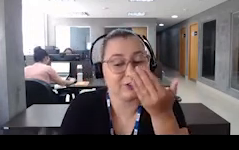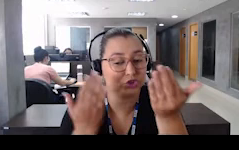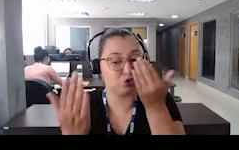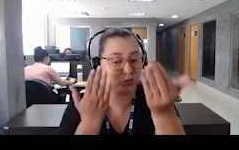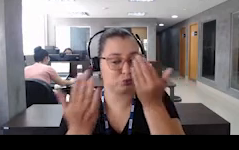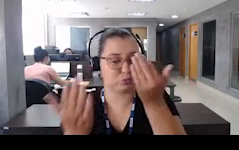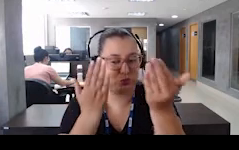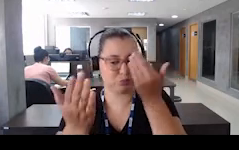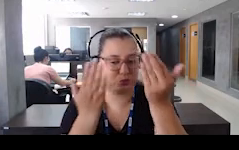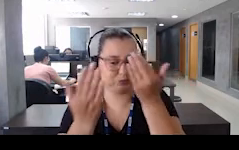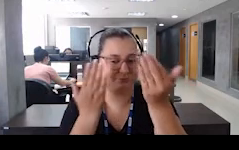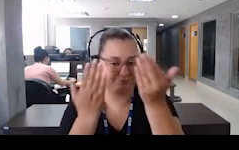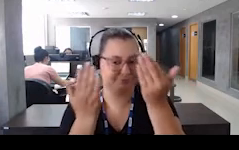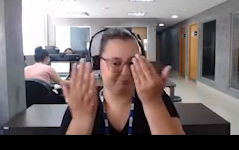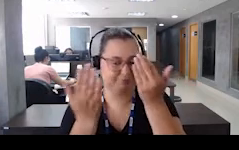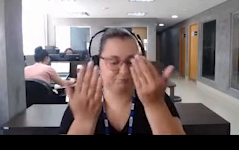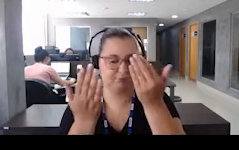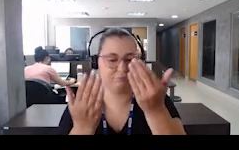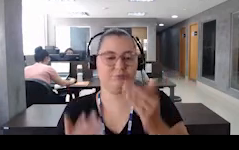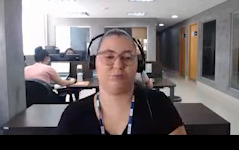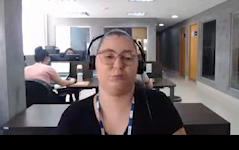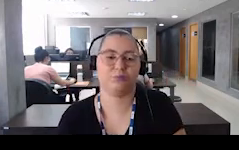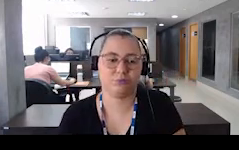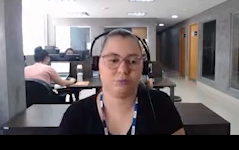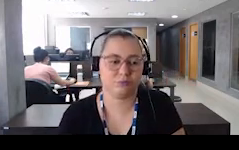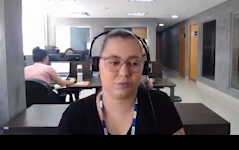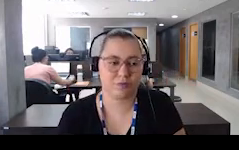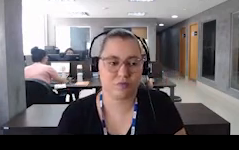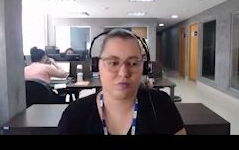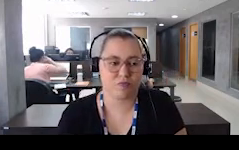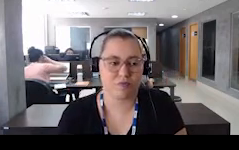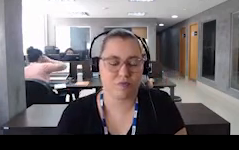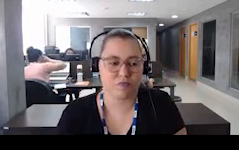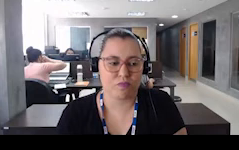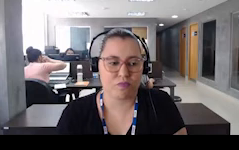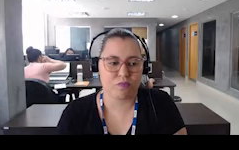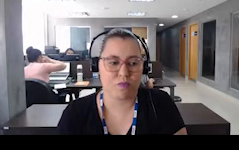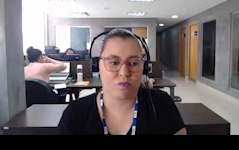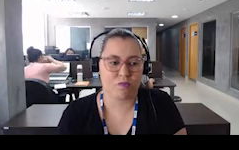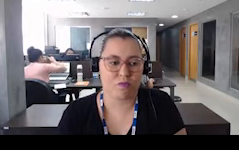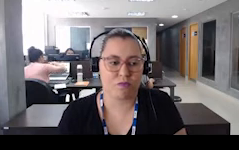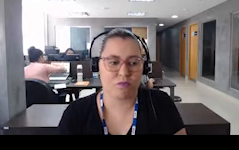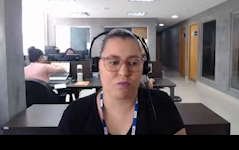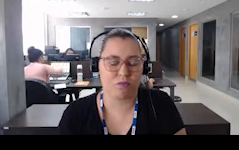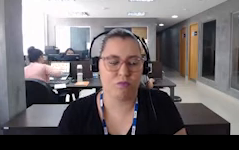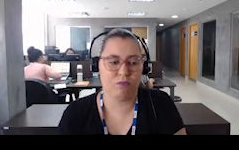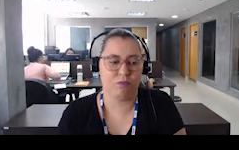gente comparar aqui, ó, né, colocar aqui o texto, né? O